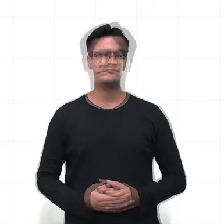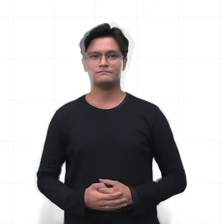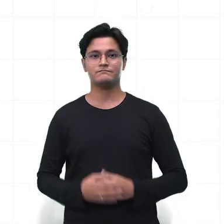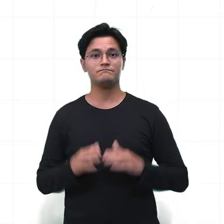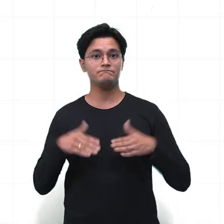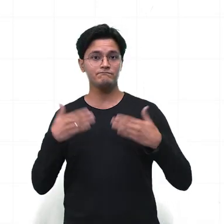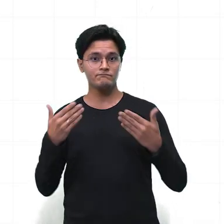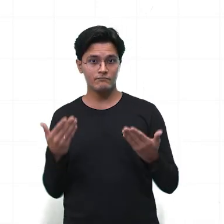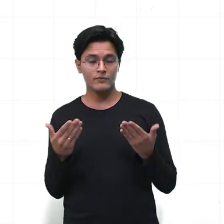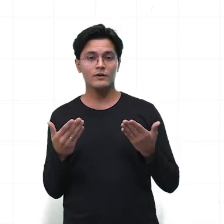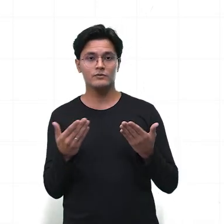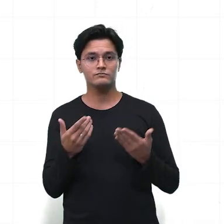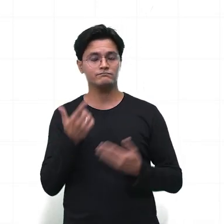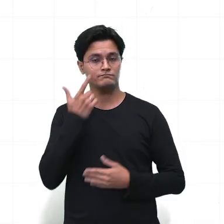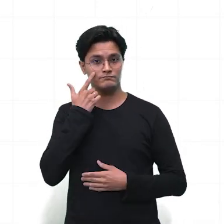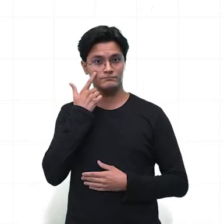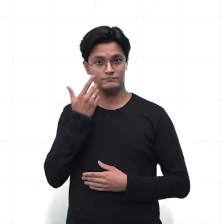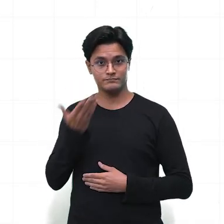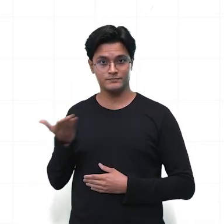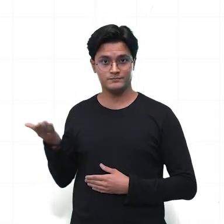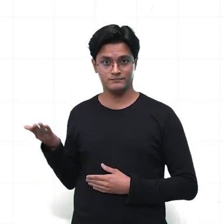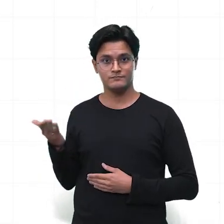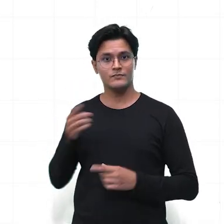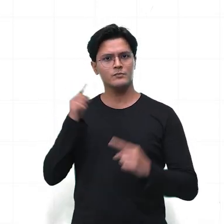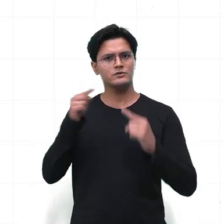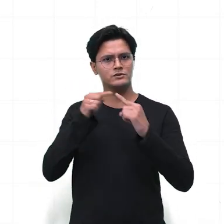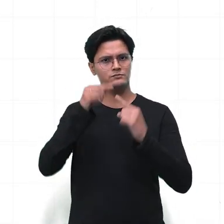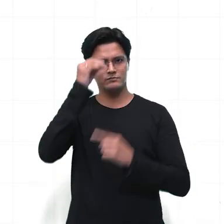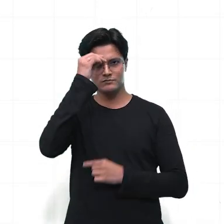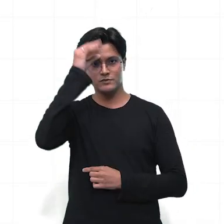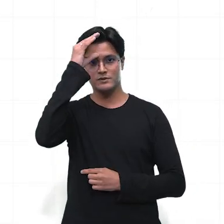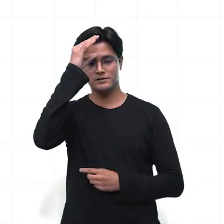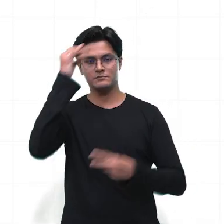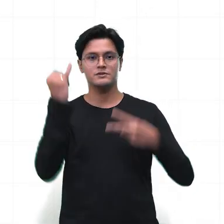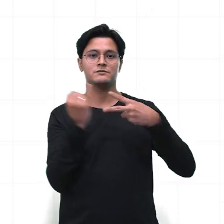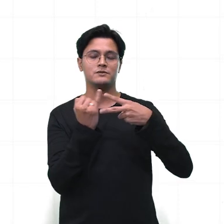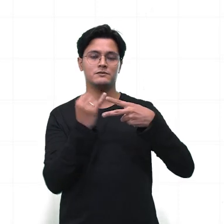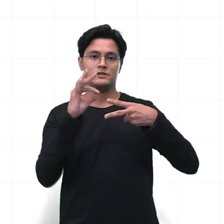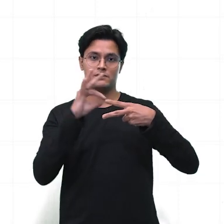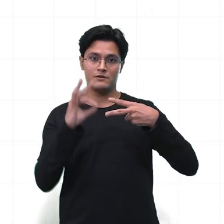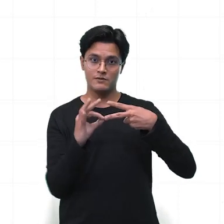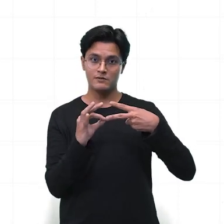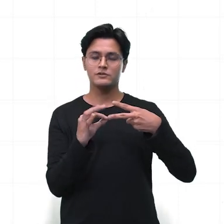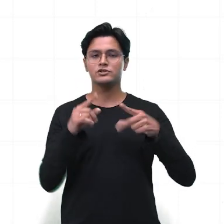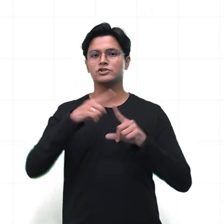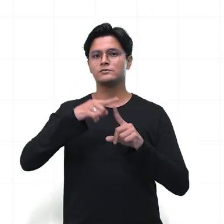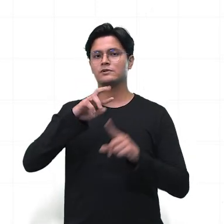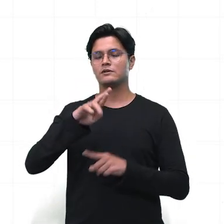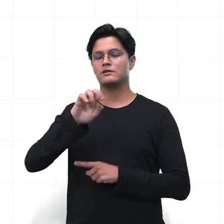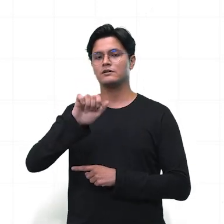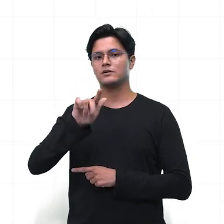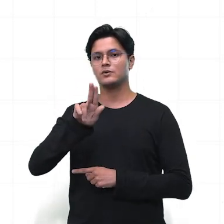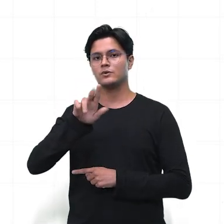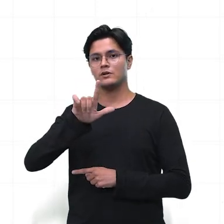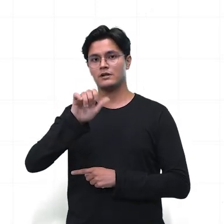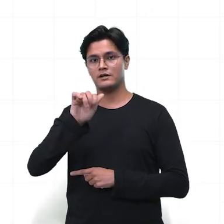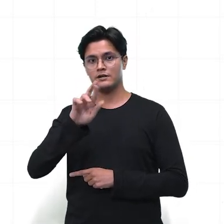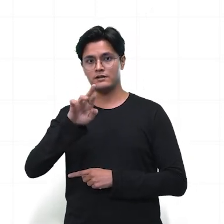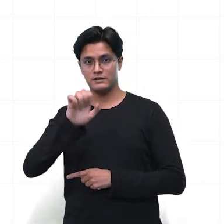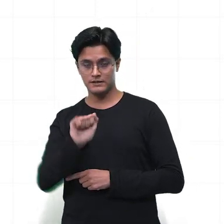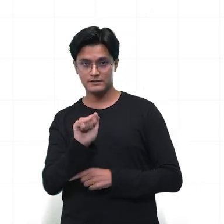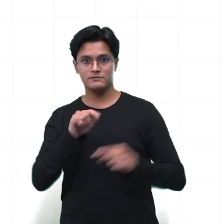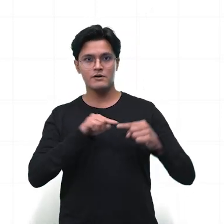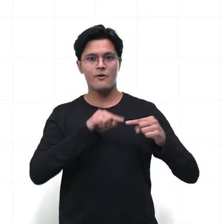Muito bem, aí está. Objeto de conhecimento, polígonos regulares, quadrado e